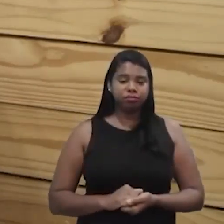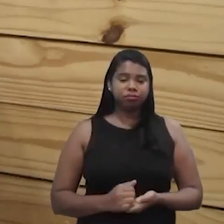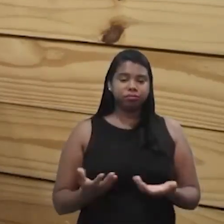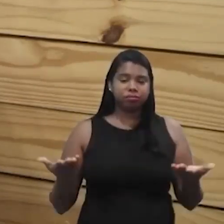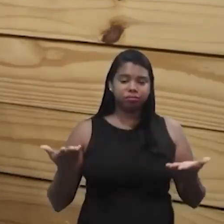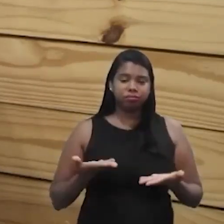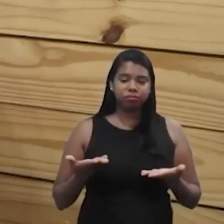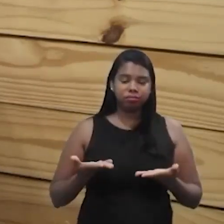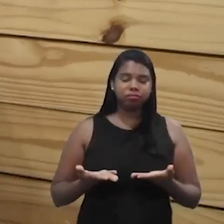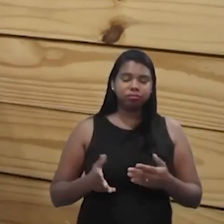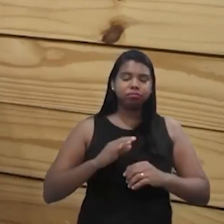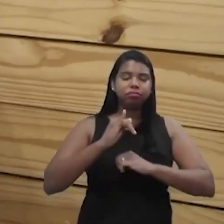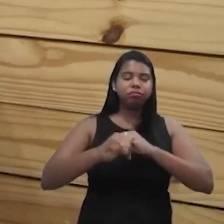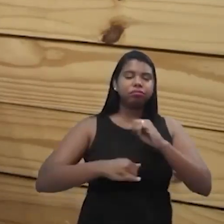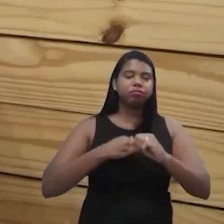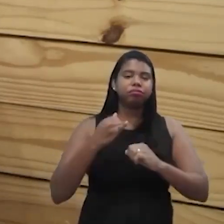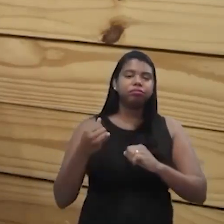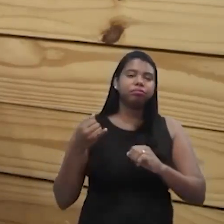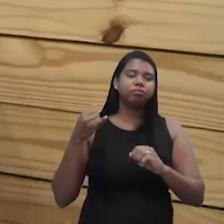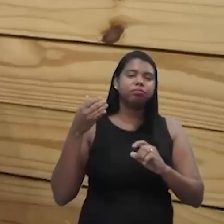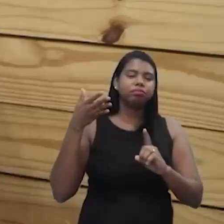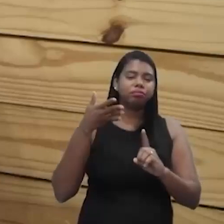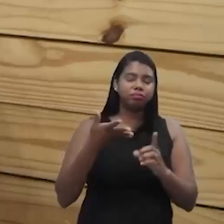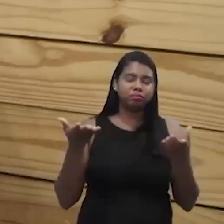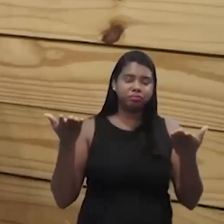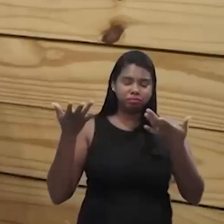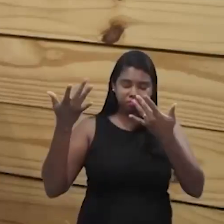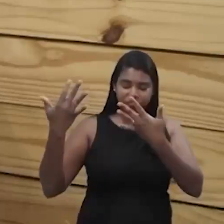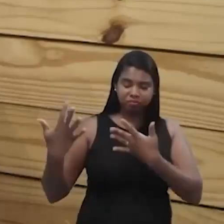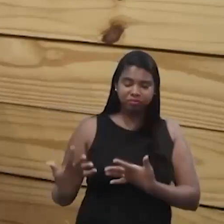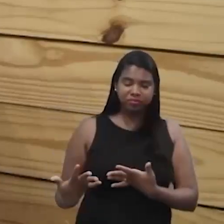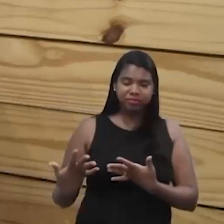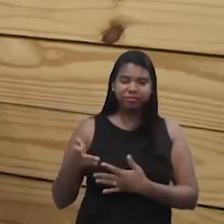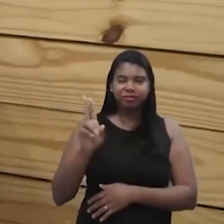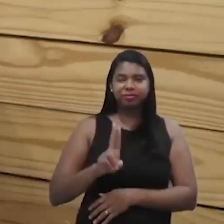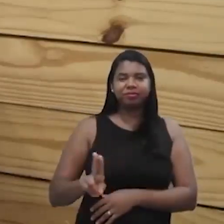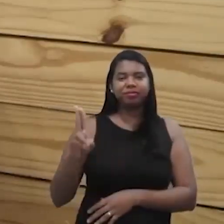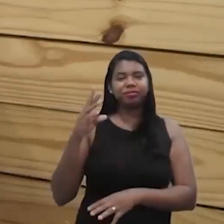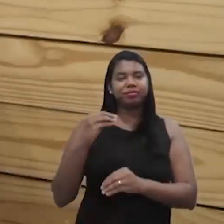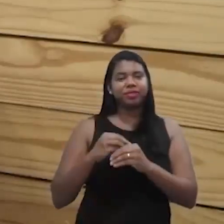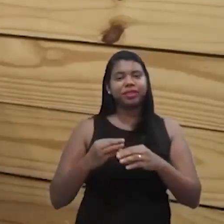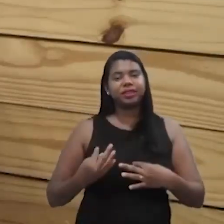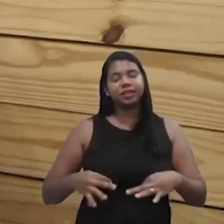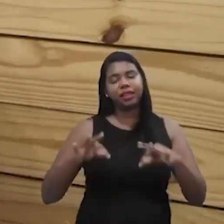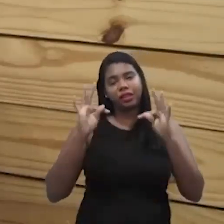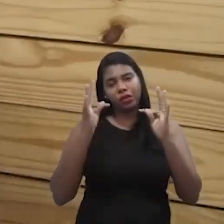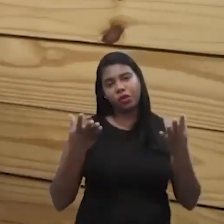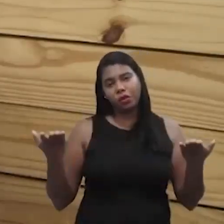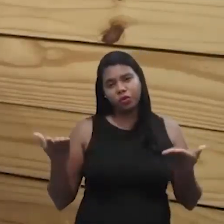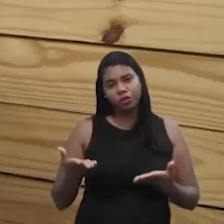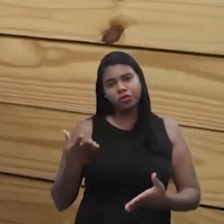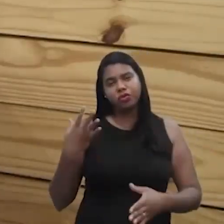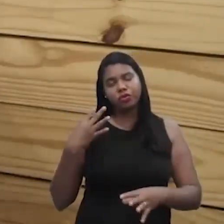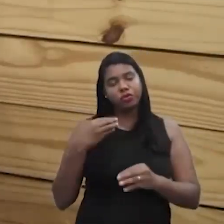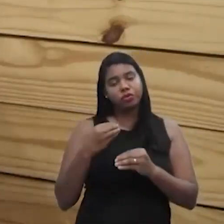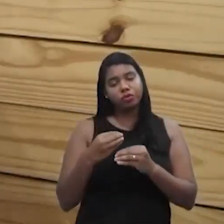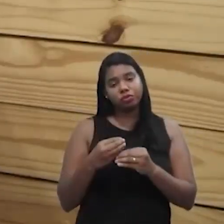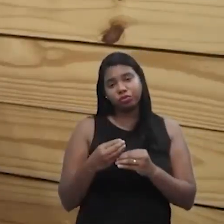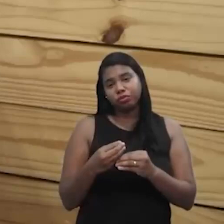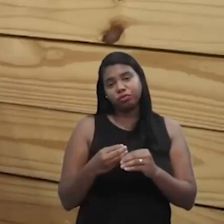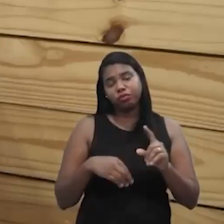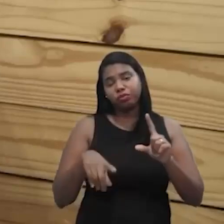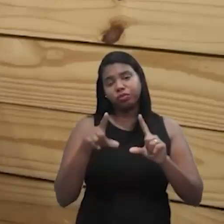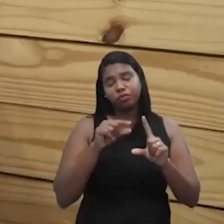essa questão da internet, não dá para desconsiderar, né, o uso da internet como ferramenta de apoio a qualquer uma